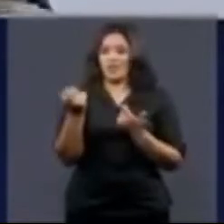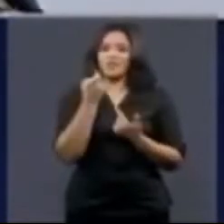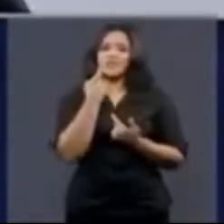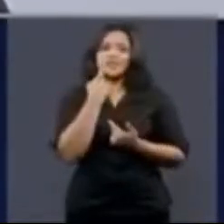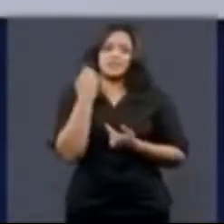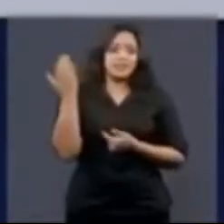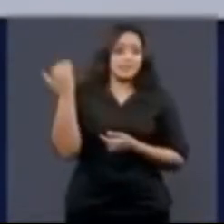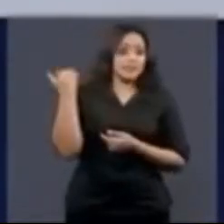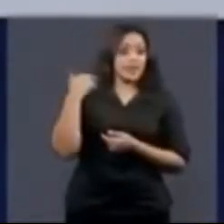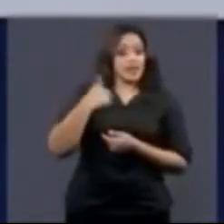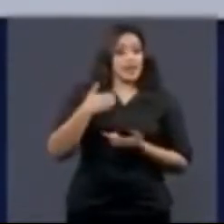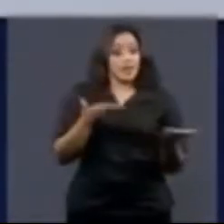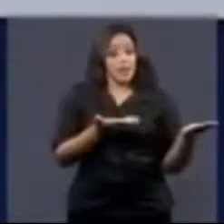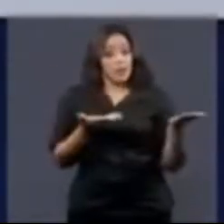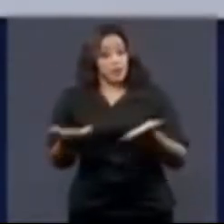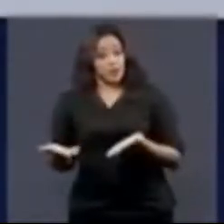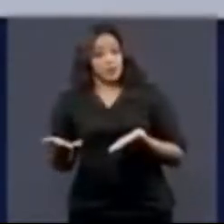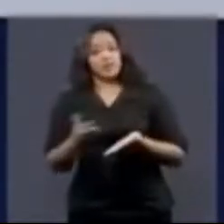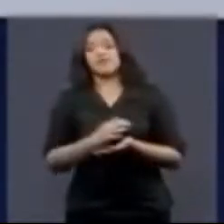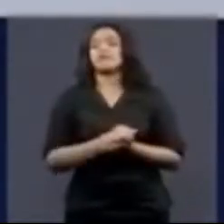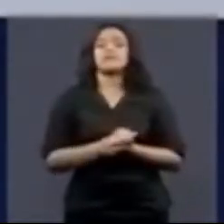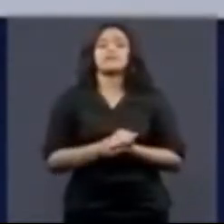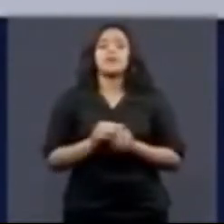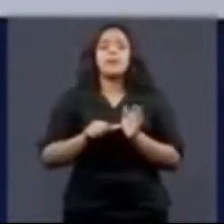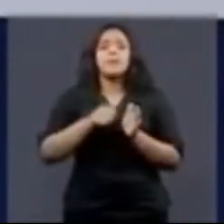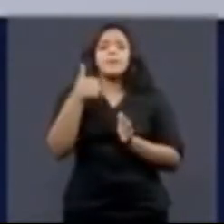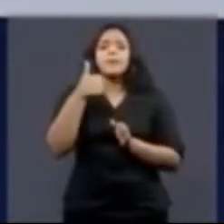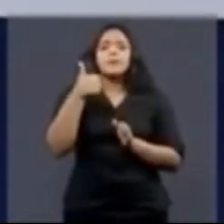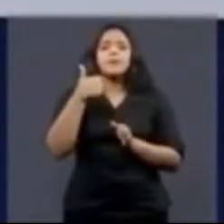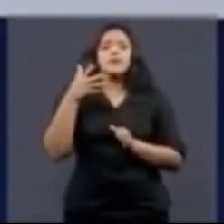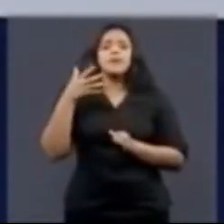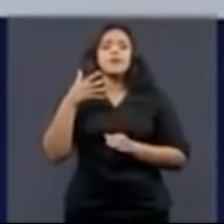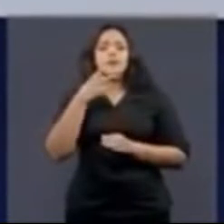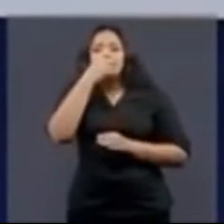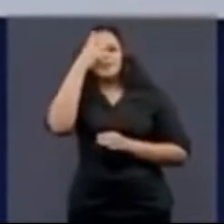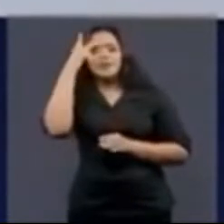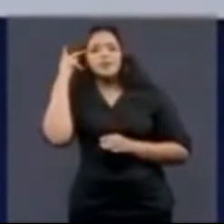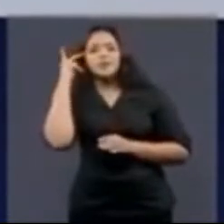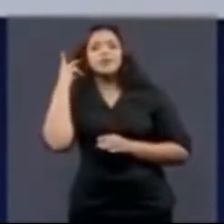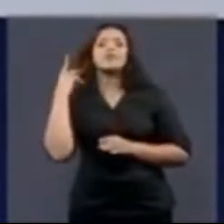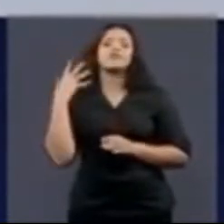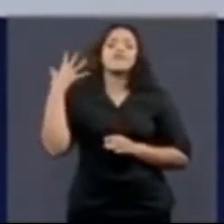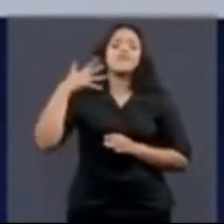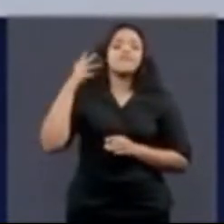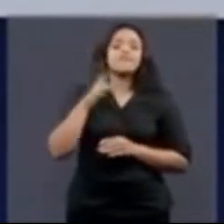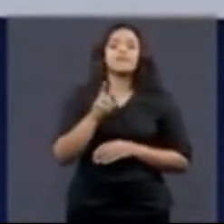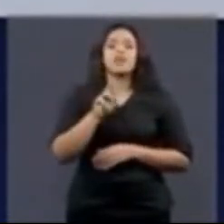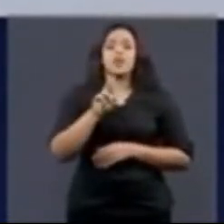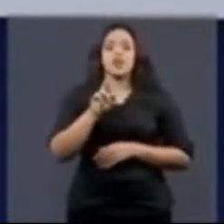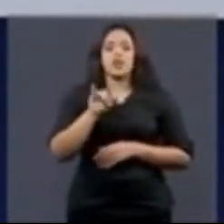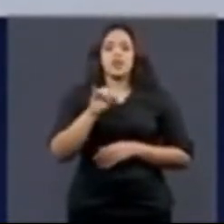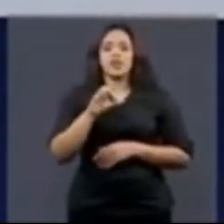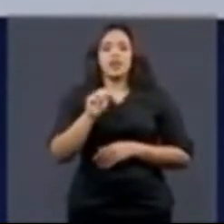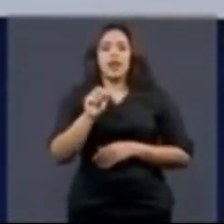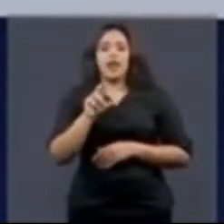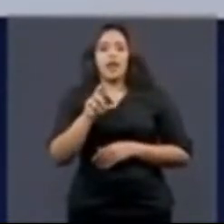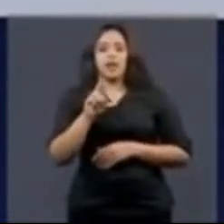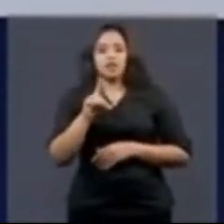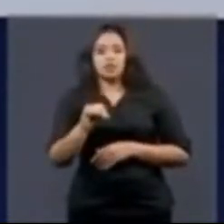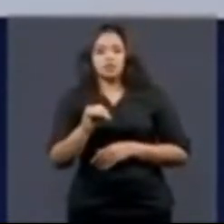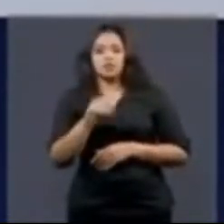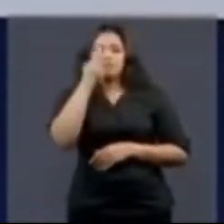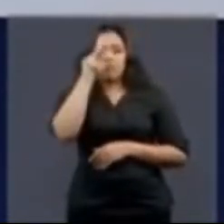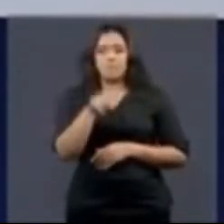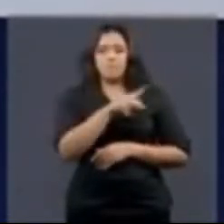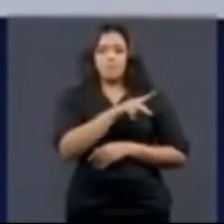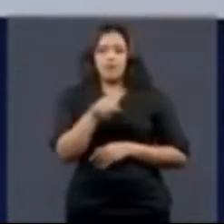eu convido, como primeiros expositores, Dom Ricardo Ropers e o padre José Eduardo